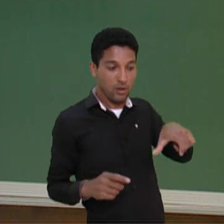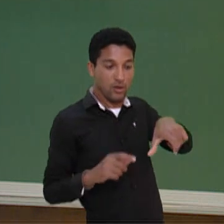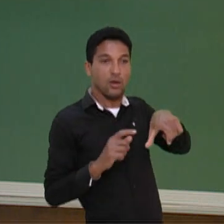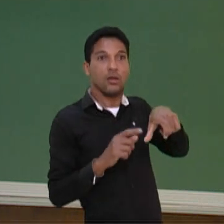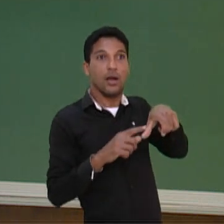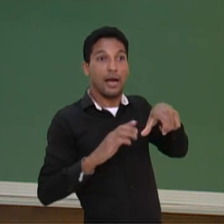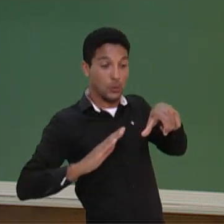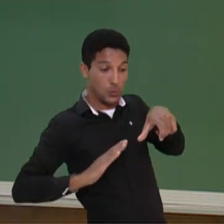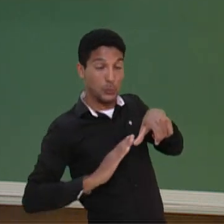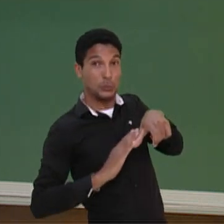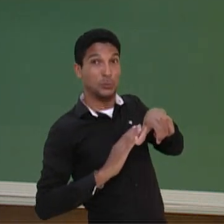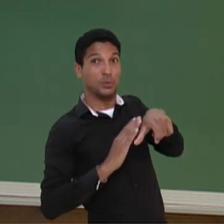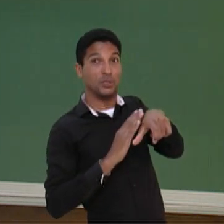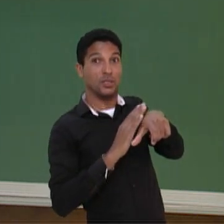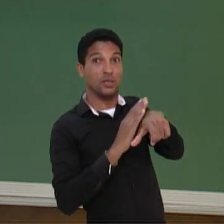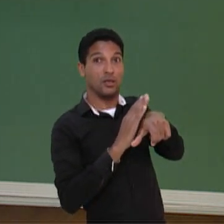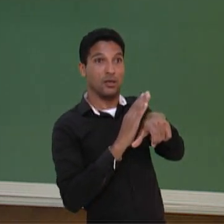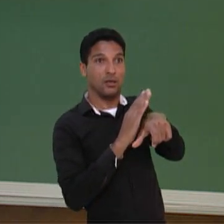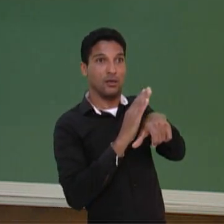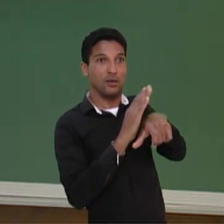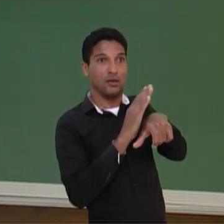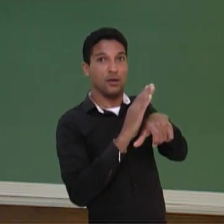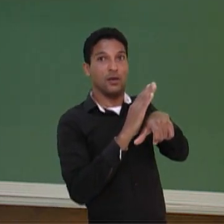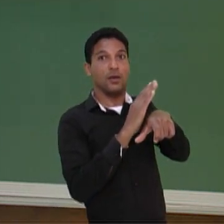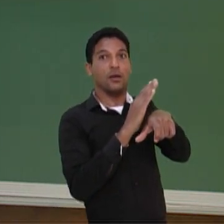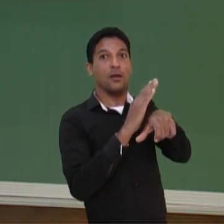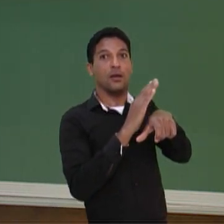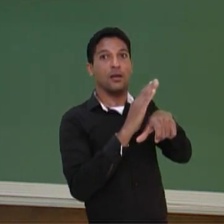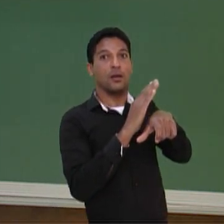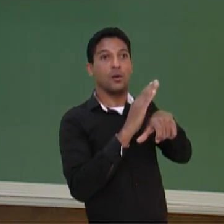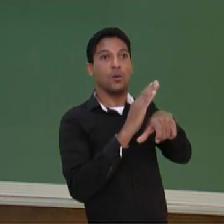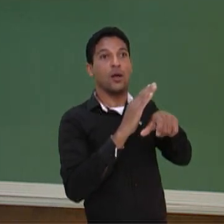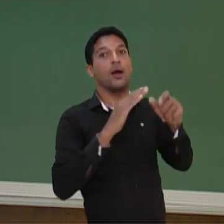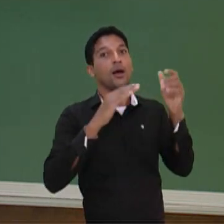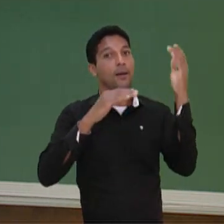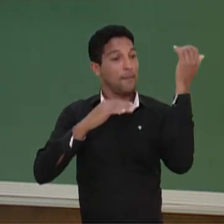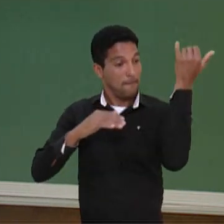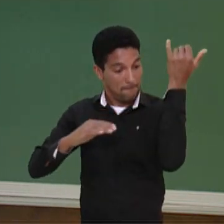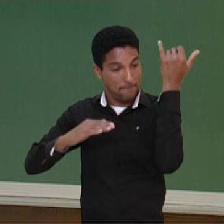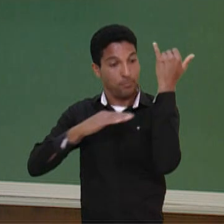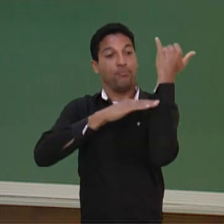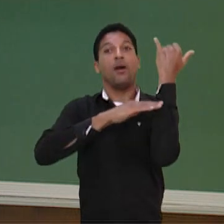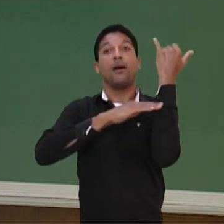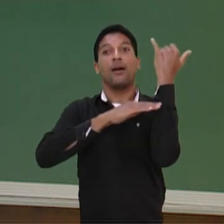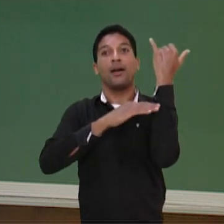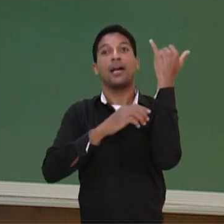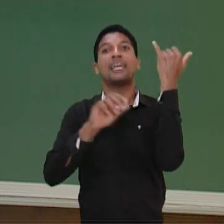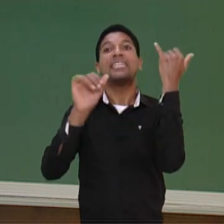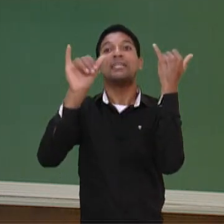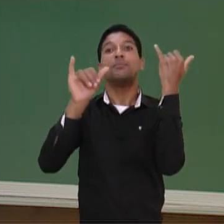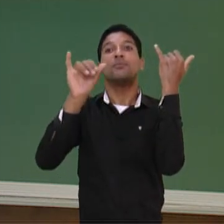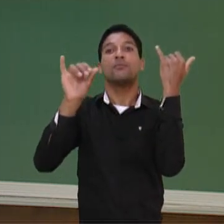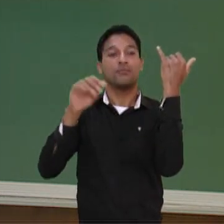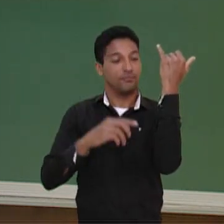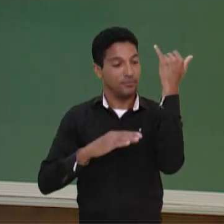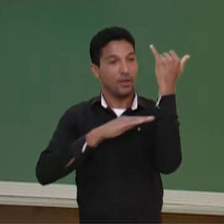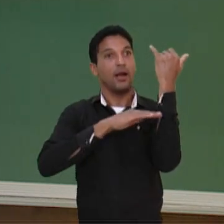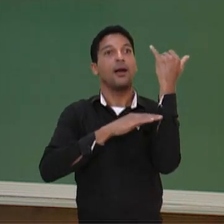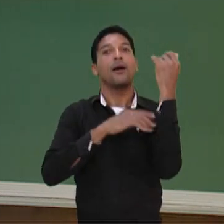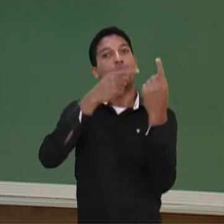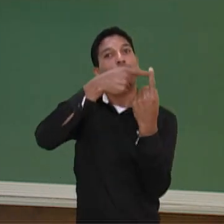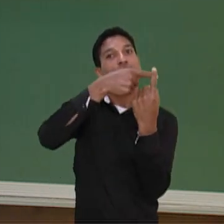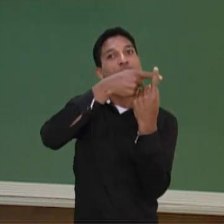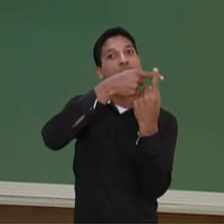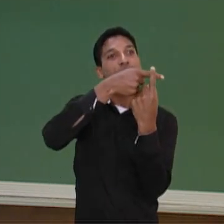na subida, quando eu estava subindo. Então, o que eu tenho? Um B positivo. Agora, lembra que a concavidade da